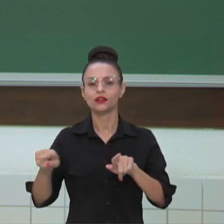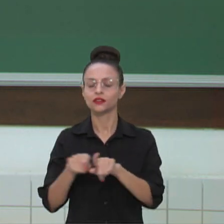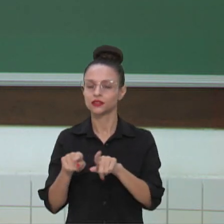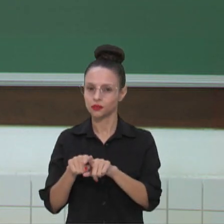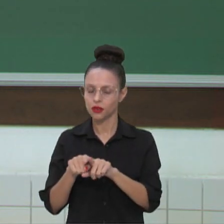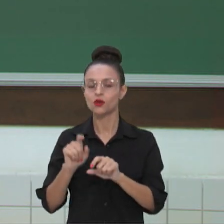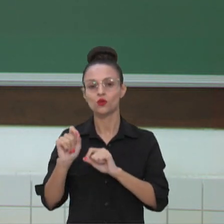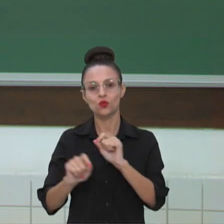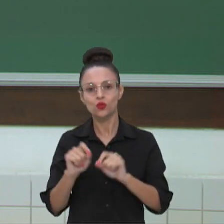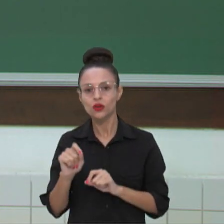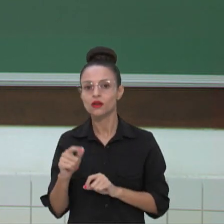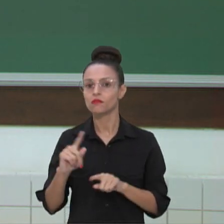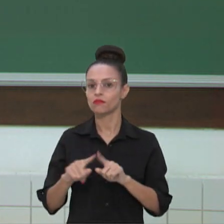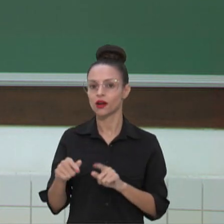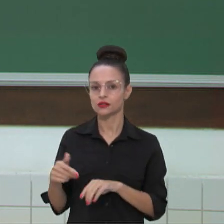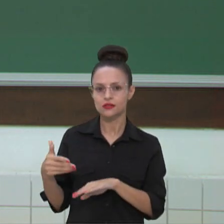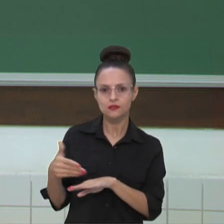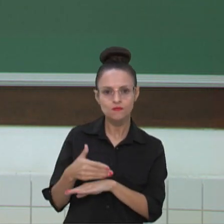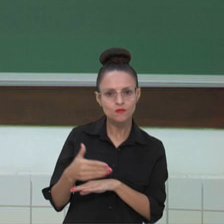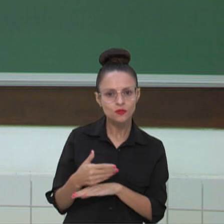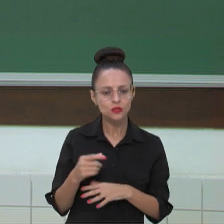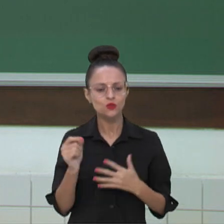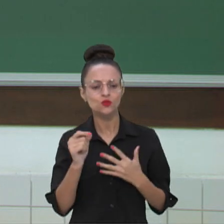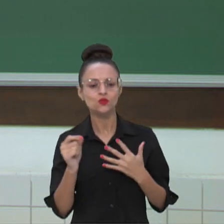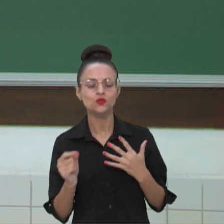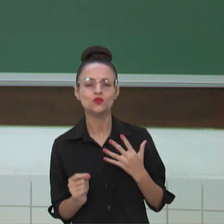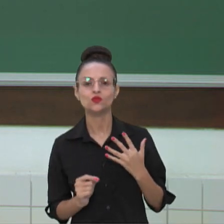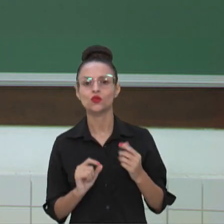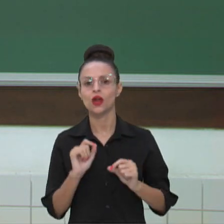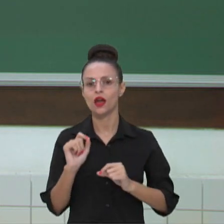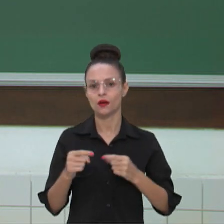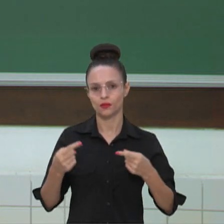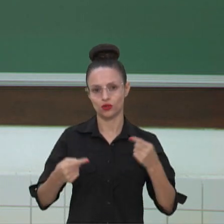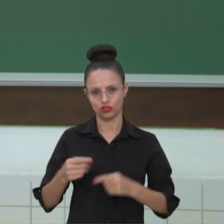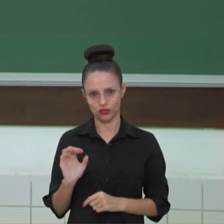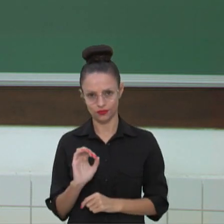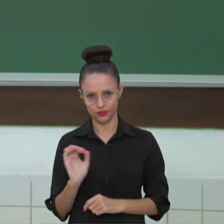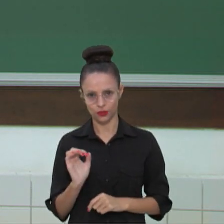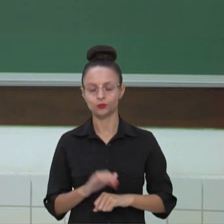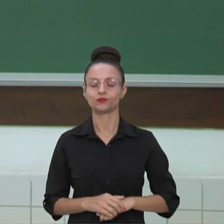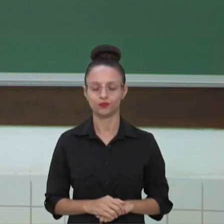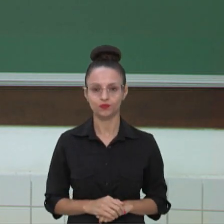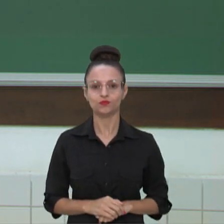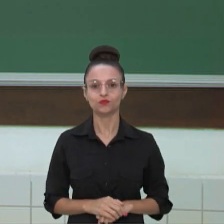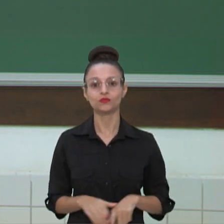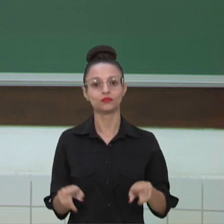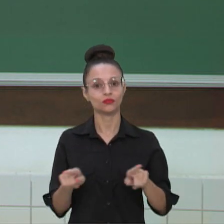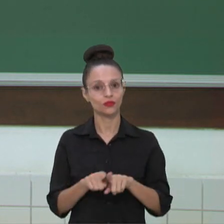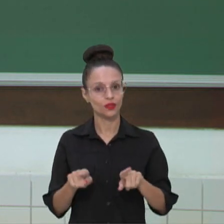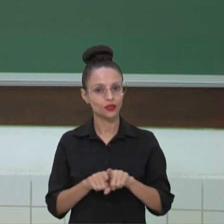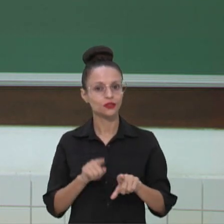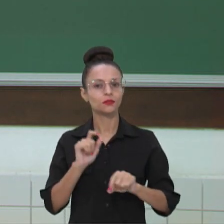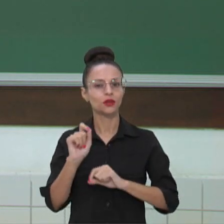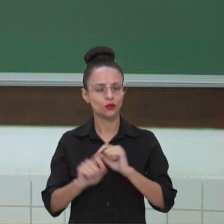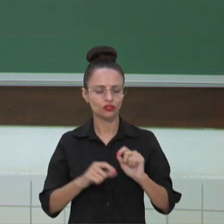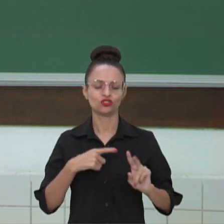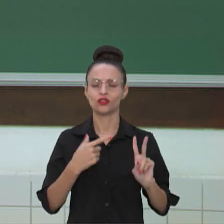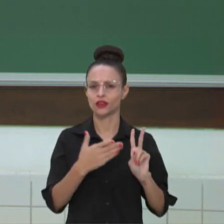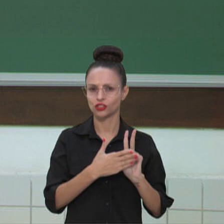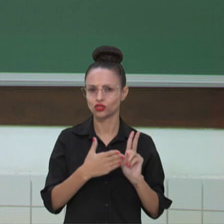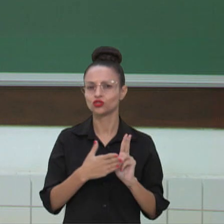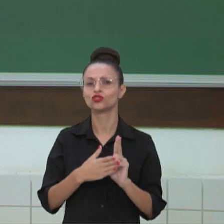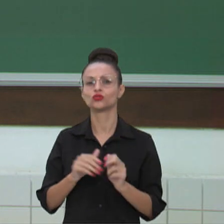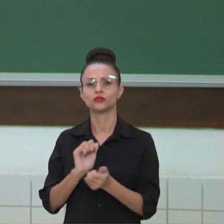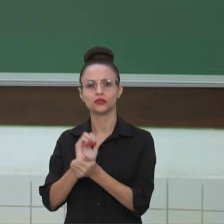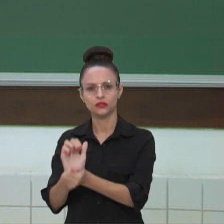escravos, mas que não tinham acesso a algumas funções políticas. Além deles, mestiços, indígenas e